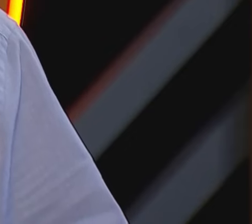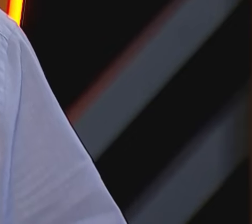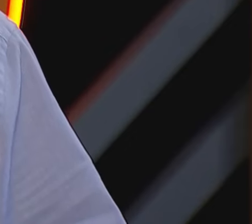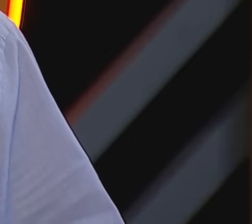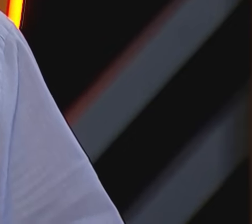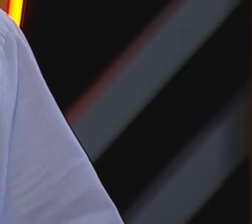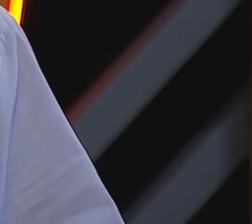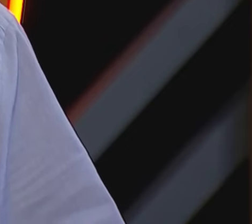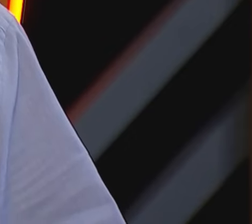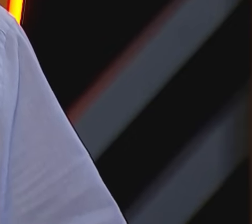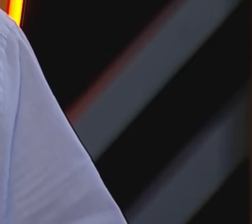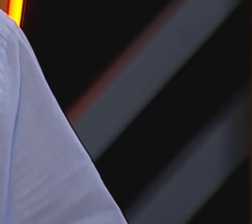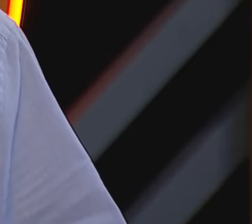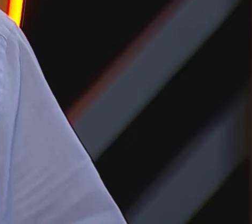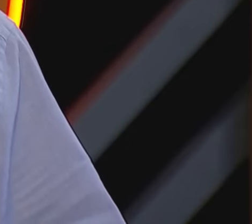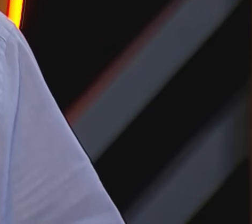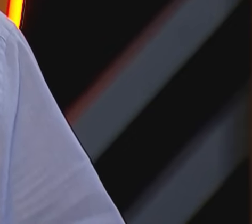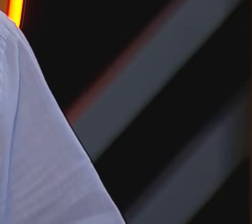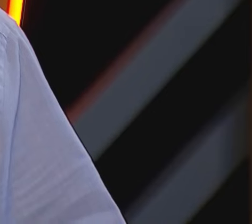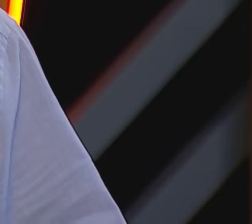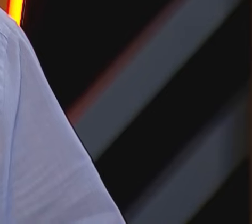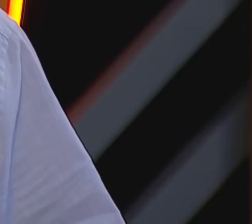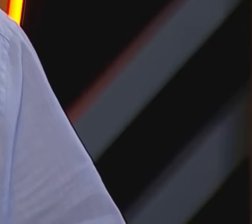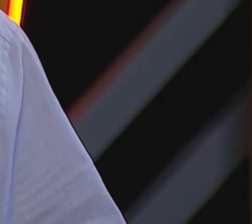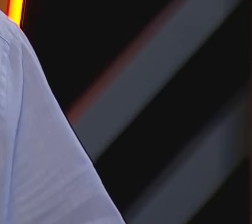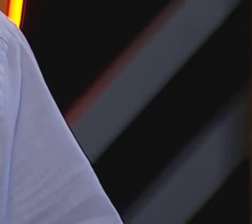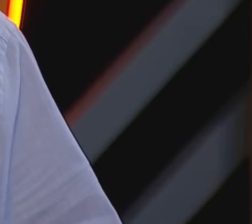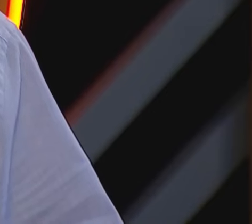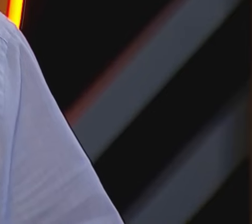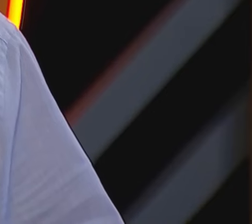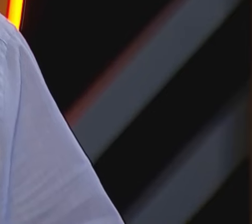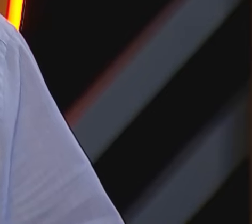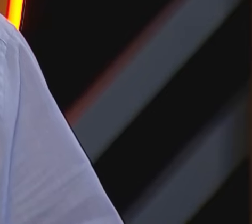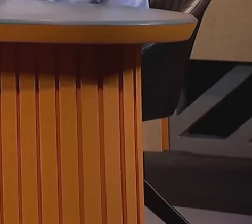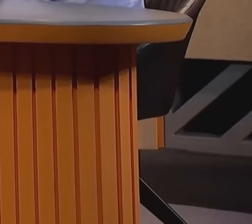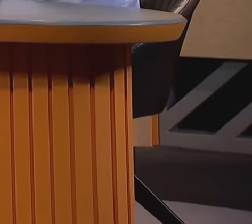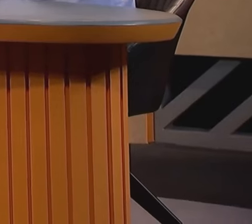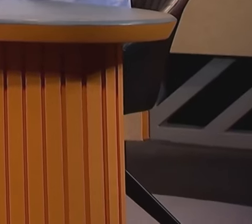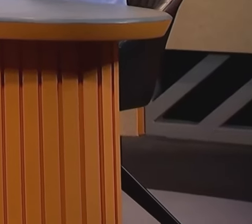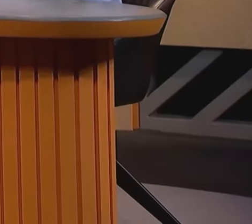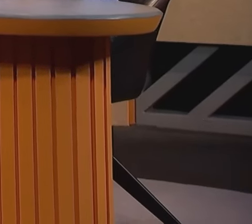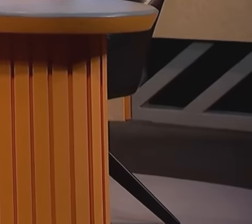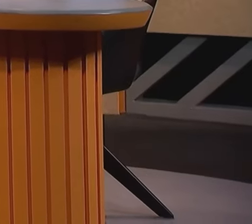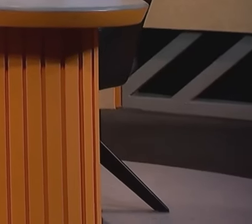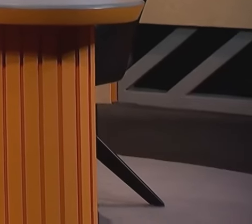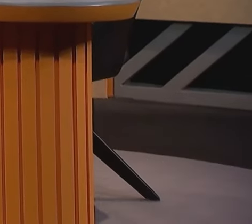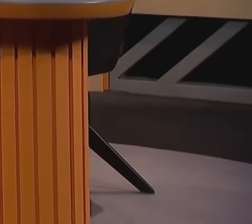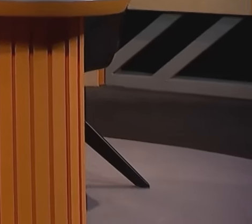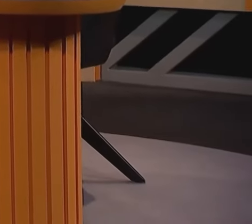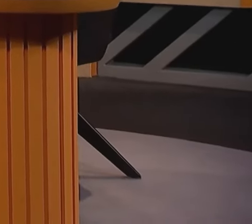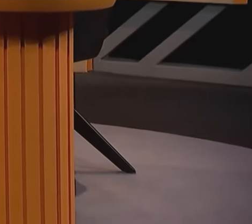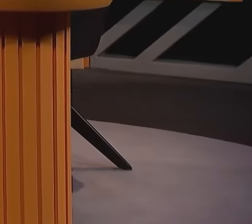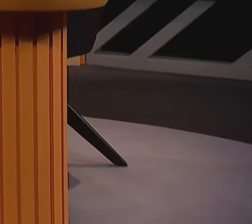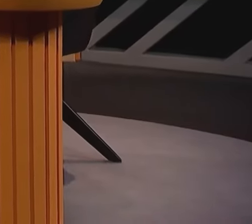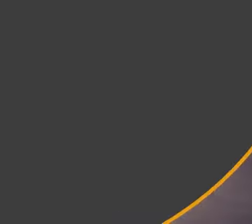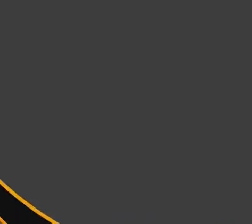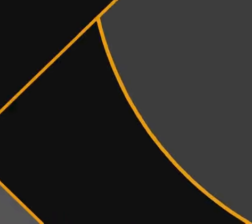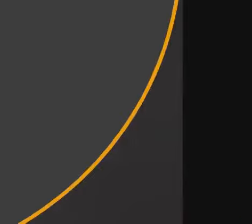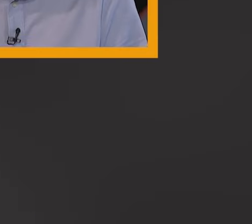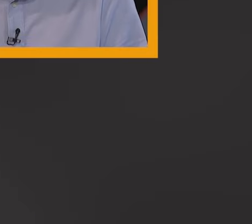está ajudando a também transformar a vida de muitas pessoas. A gente volta já já. Fique